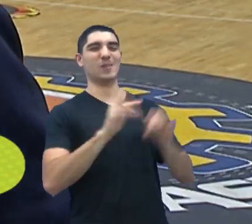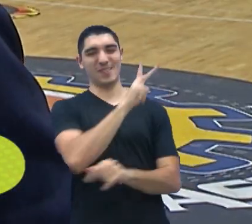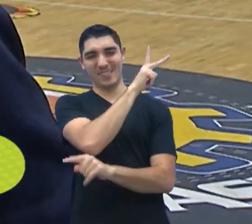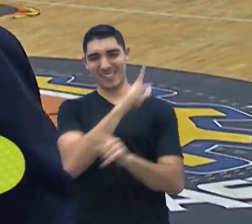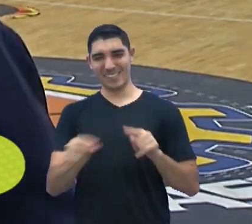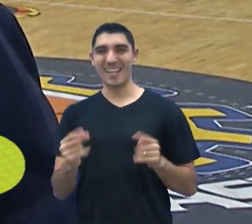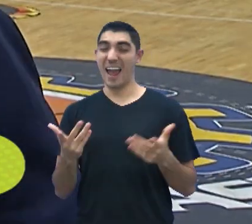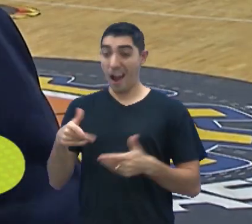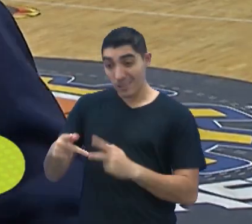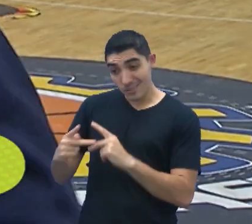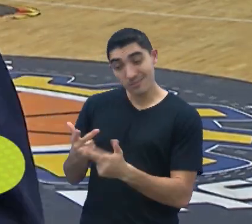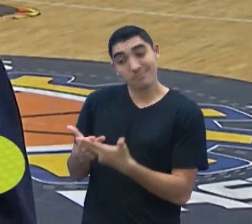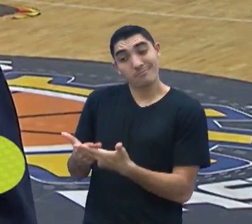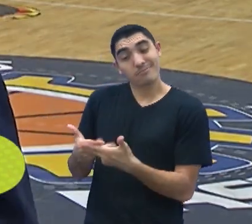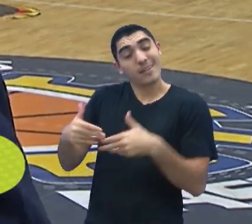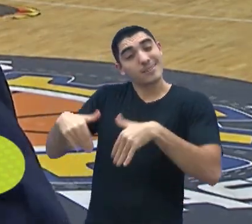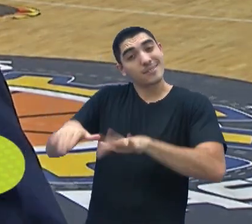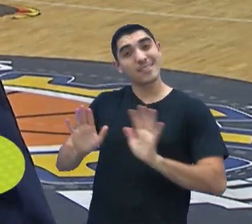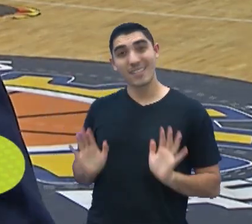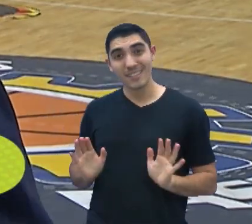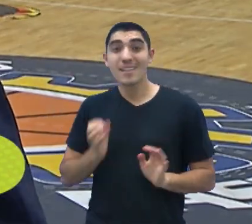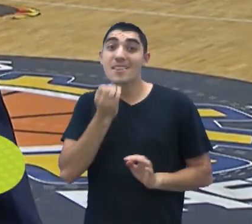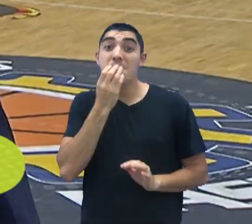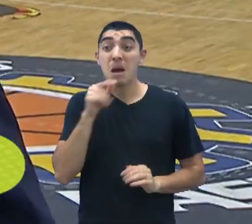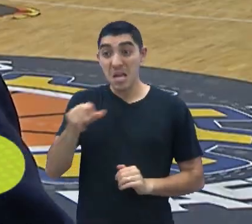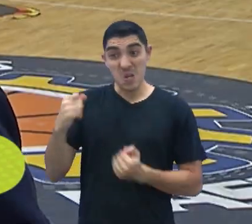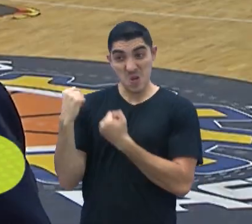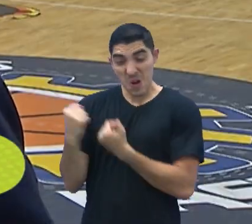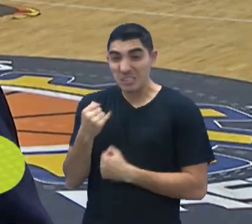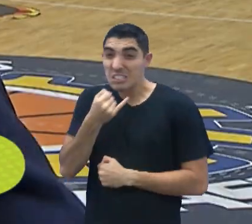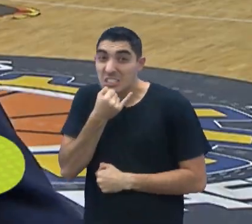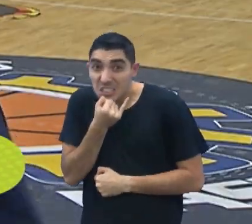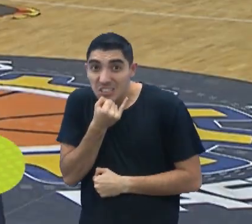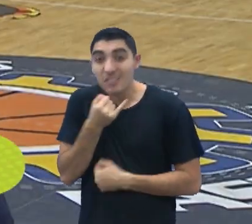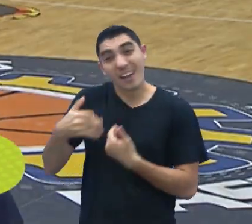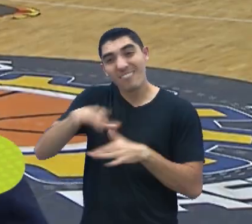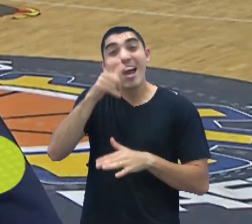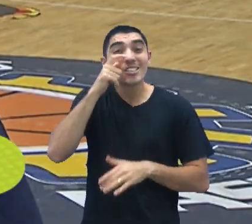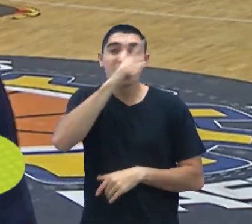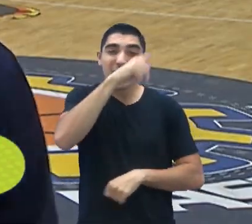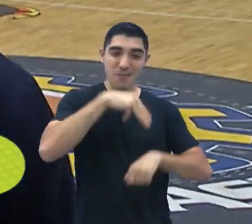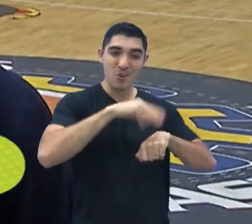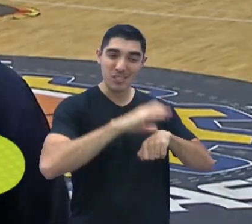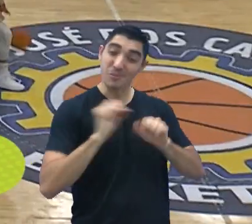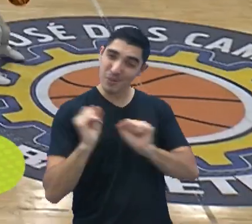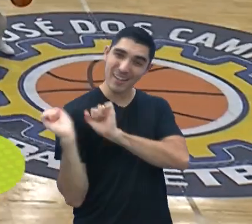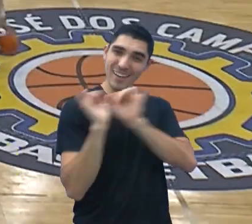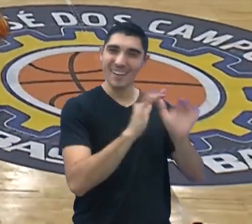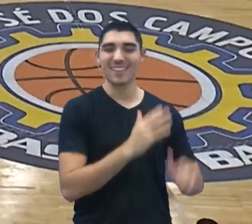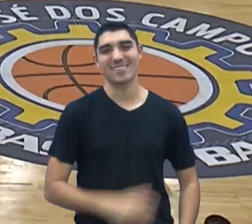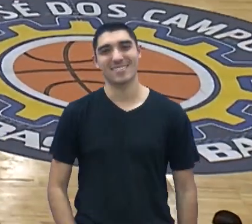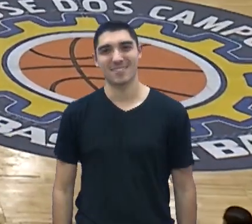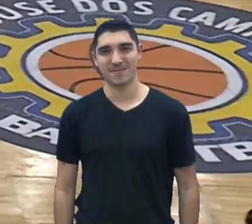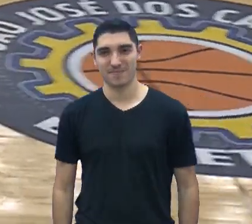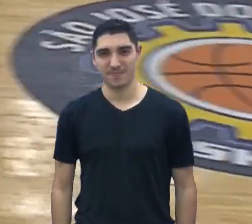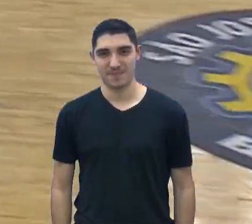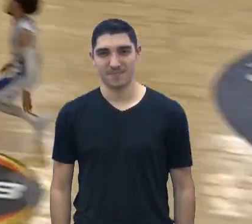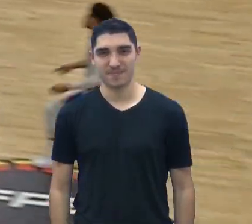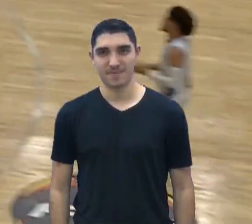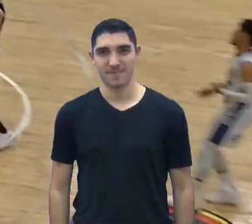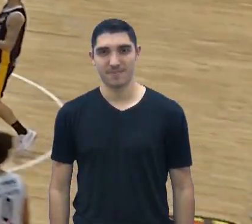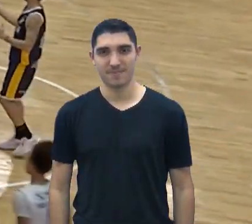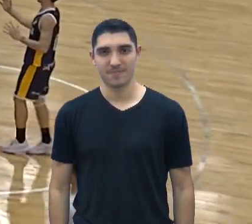Paciência em São José. Tá bom, se algum torcedor de São José estiver chateado, vai assistir Mogi, a gente tem espaço lá. Bora lá.